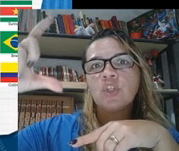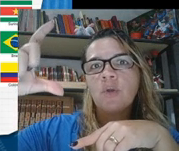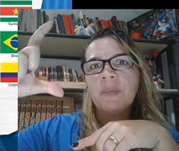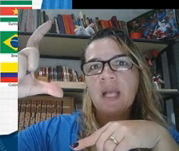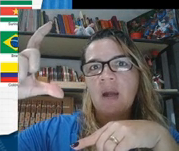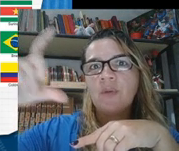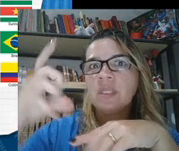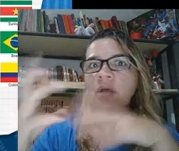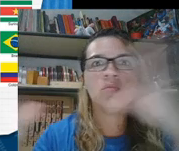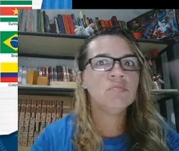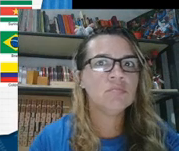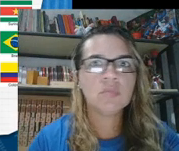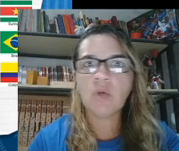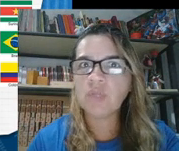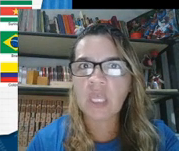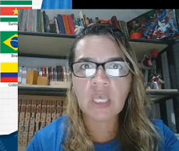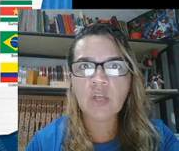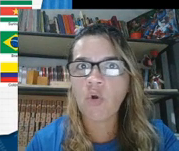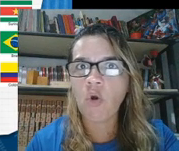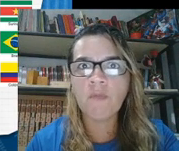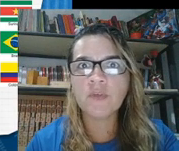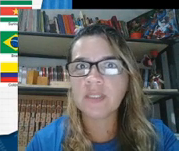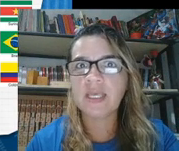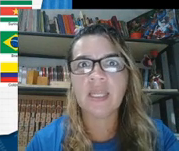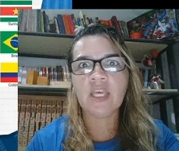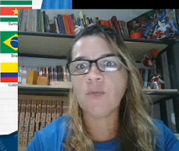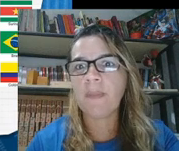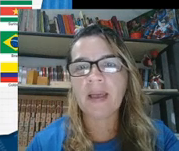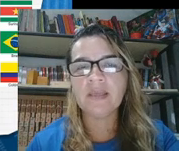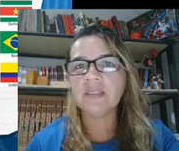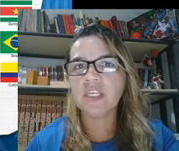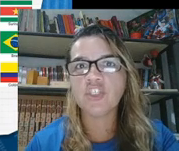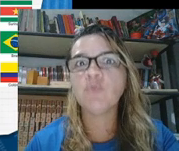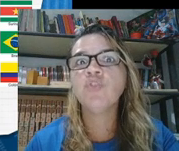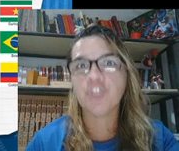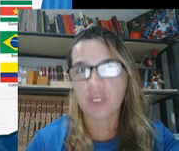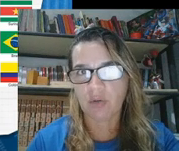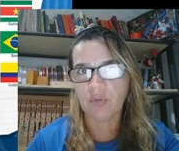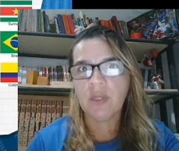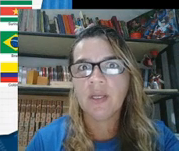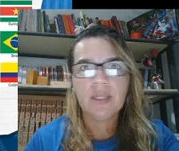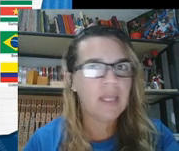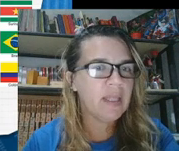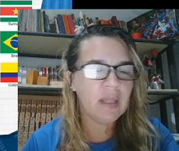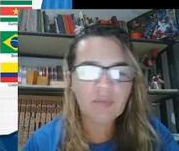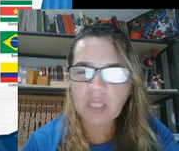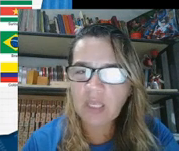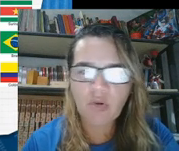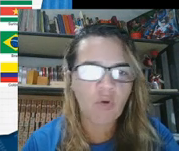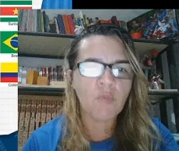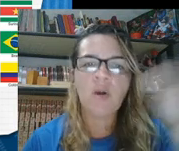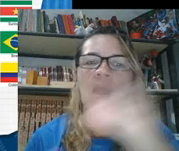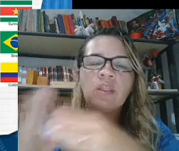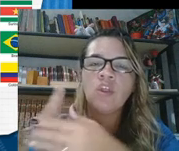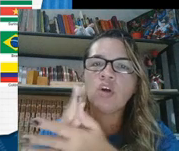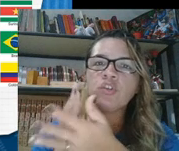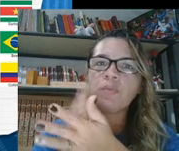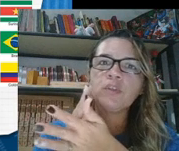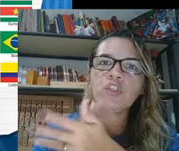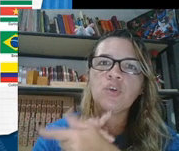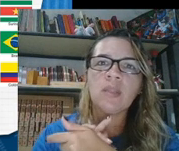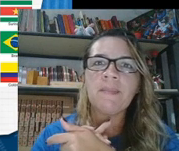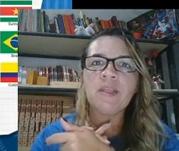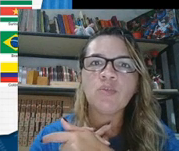zona tropical. Então, não tem como você querer que o país seja um gelo. Né? Não tem como.